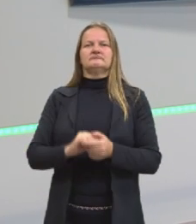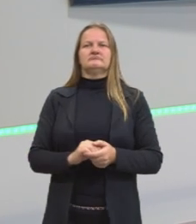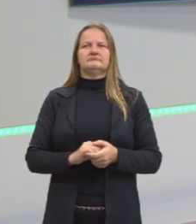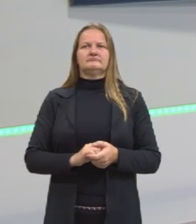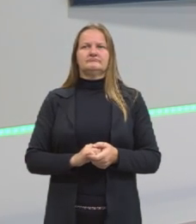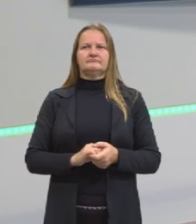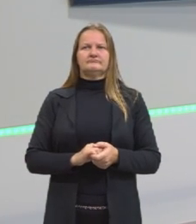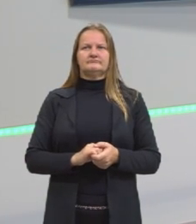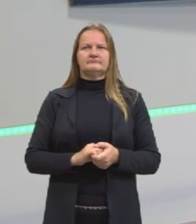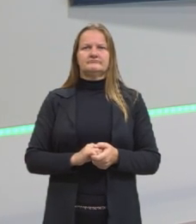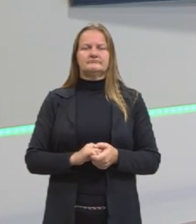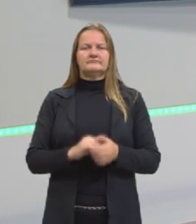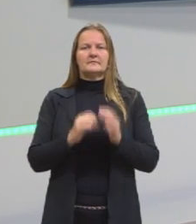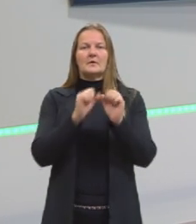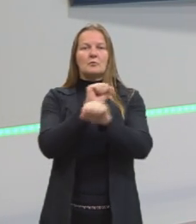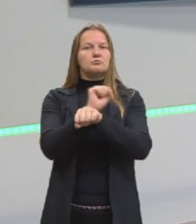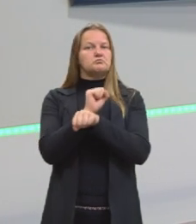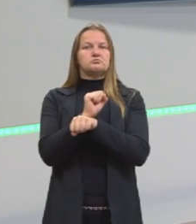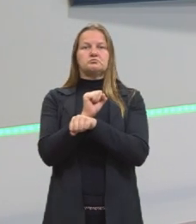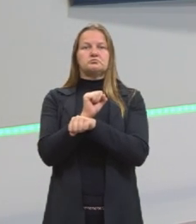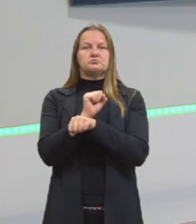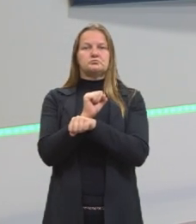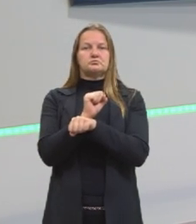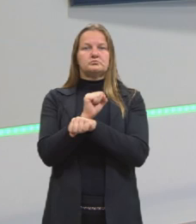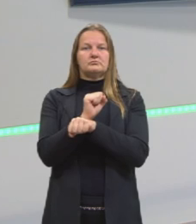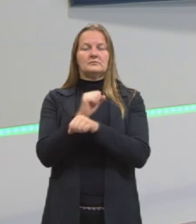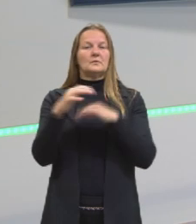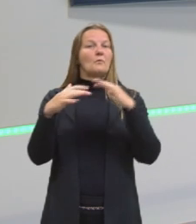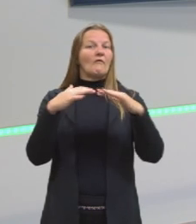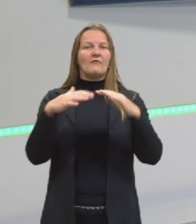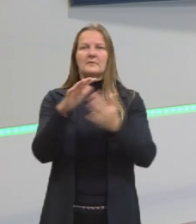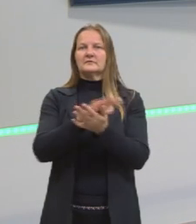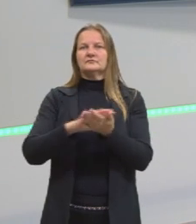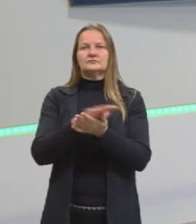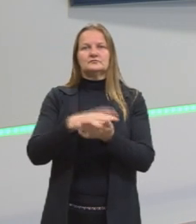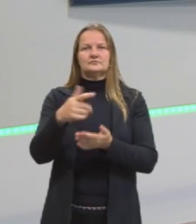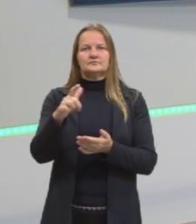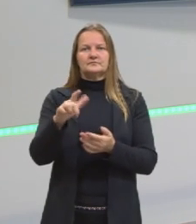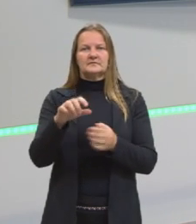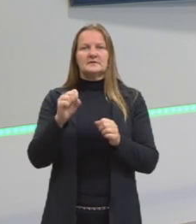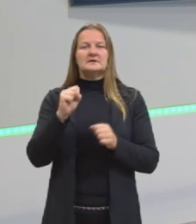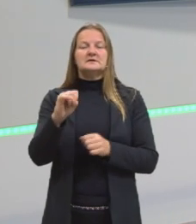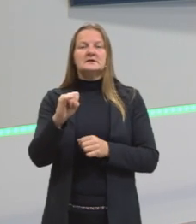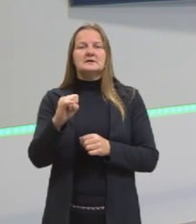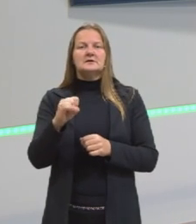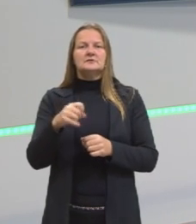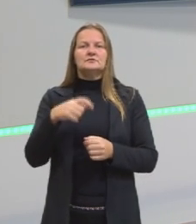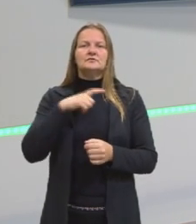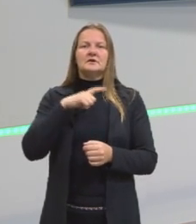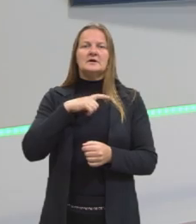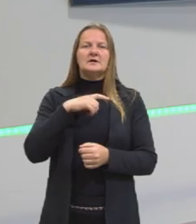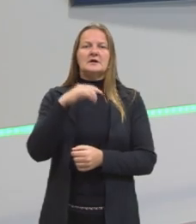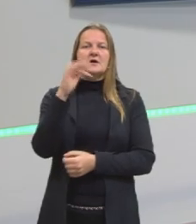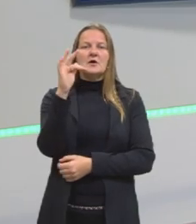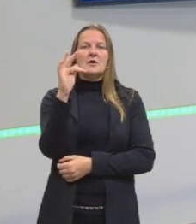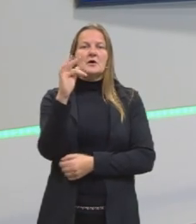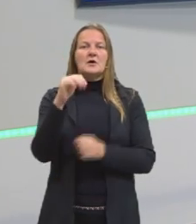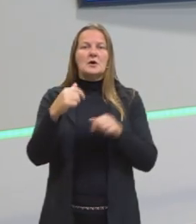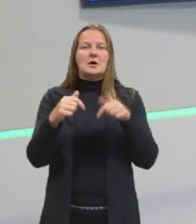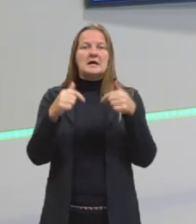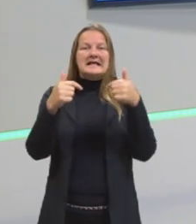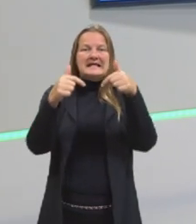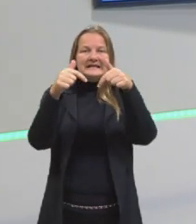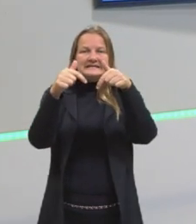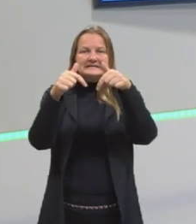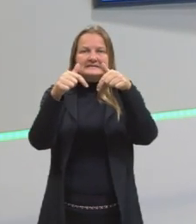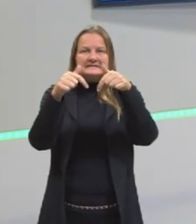vejam que ele tá ele continua estático né não está se movendo agora quando a gente fala em trabalho necessariamente Tem que haver um